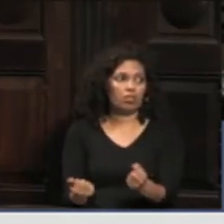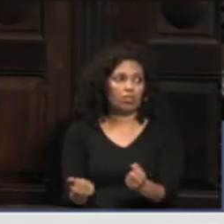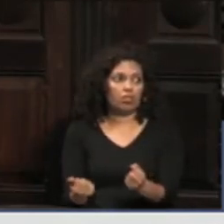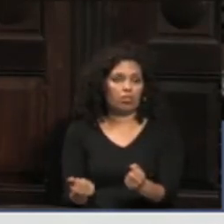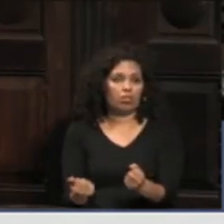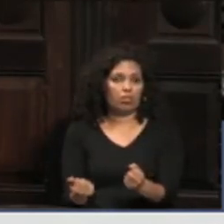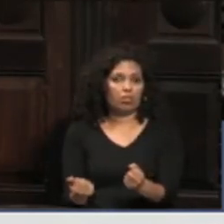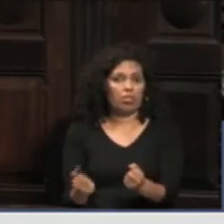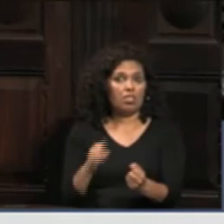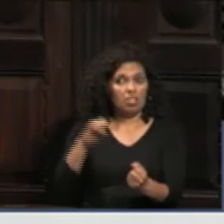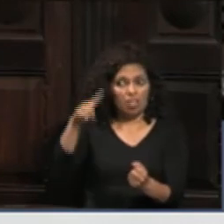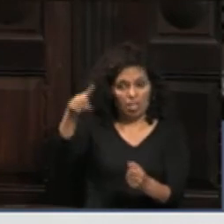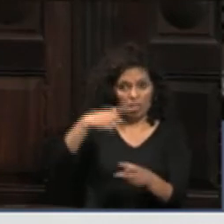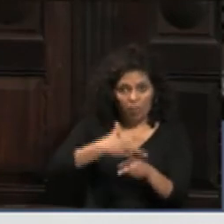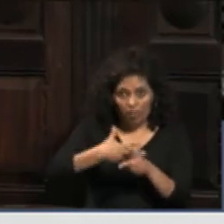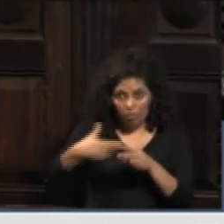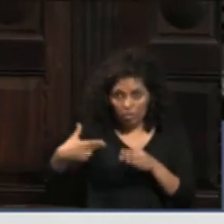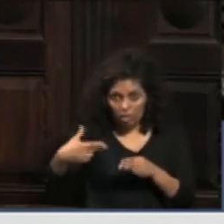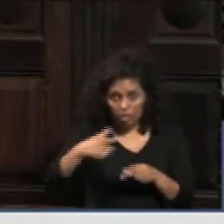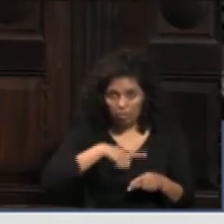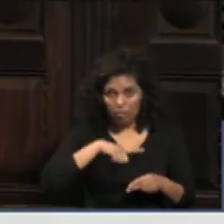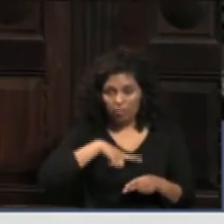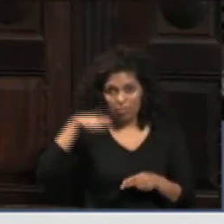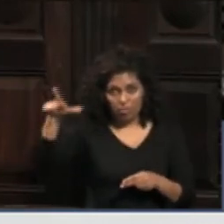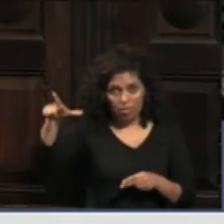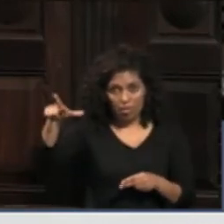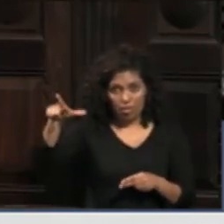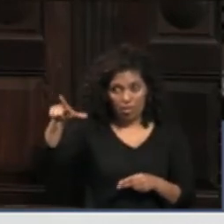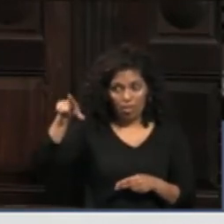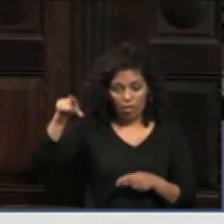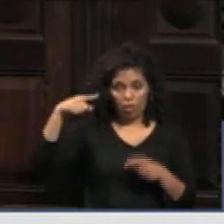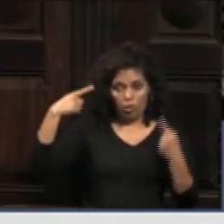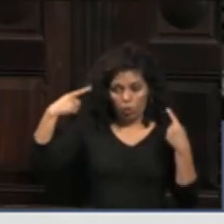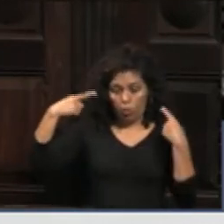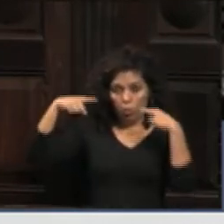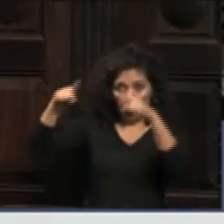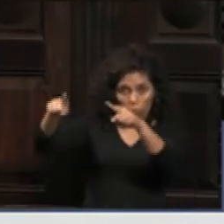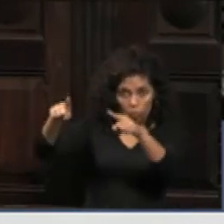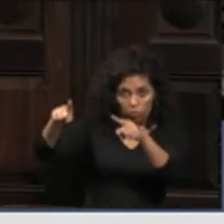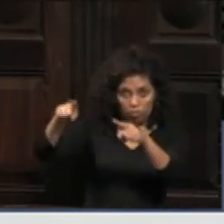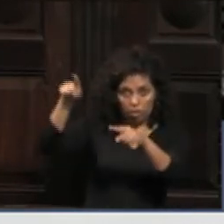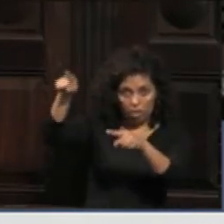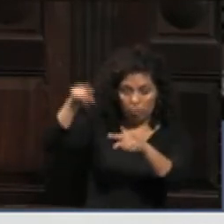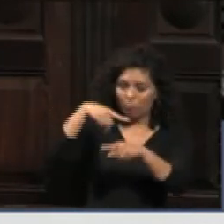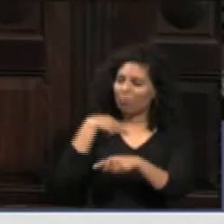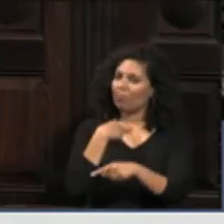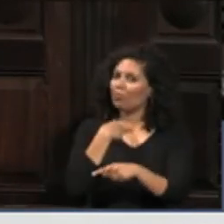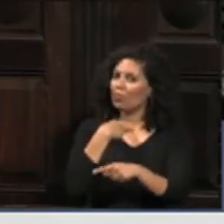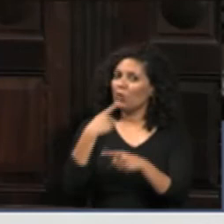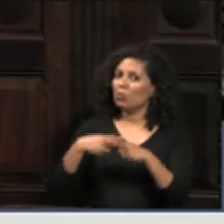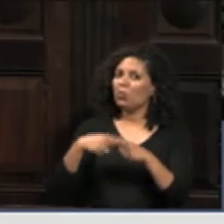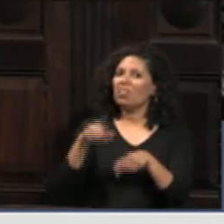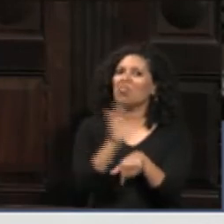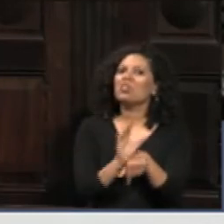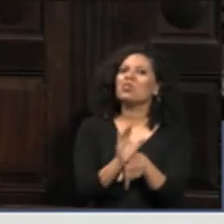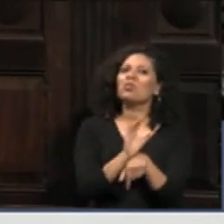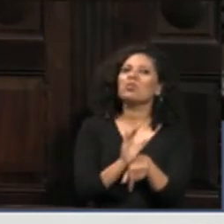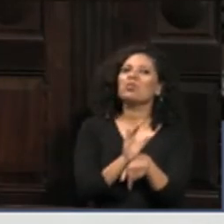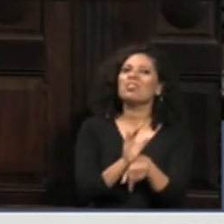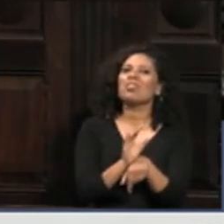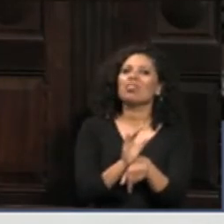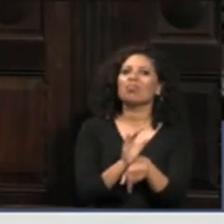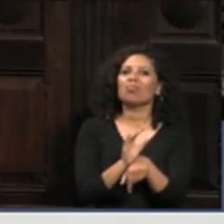a legitimidade daquilo que está se apregoando e que com certeza não vai resolver